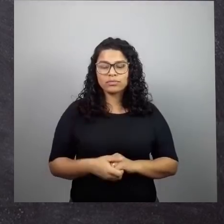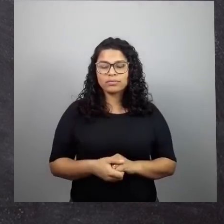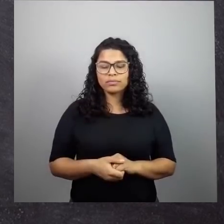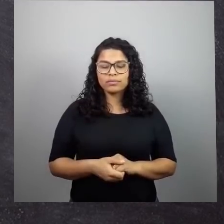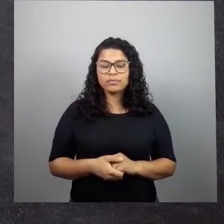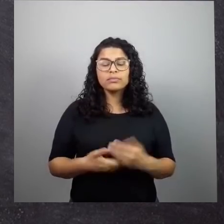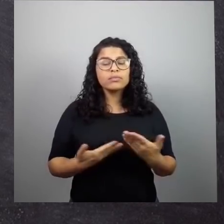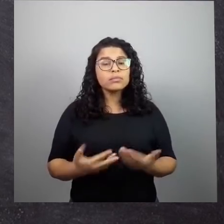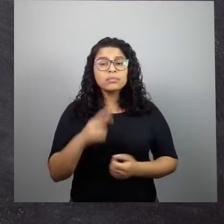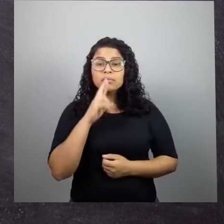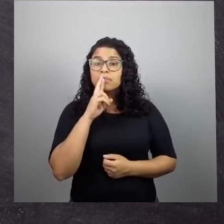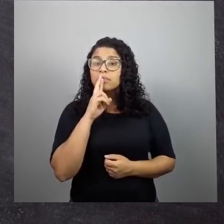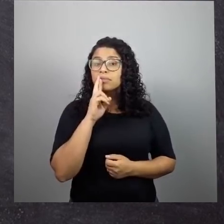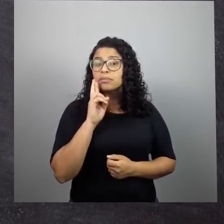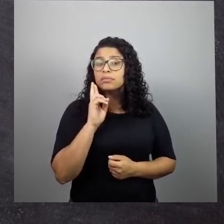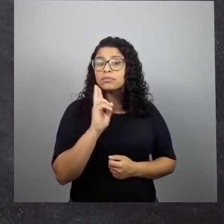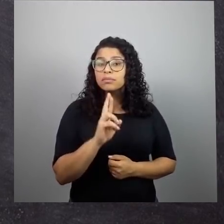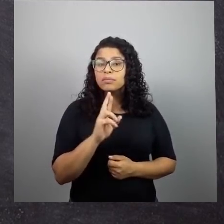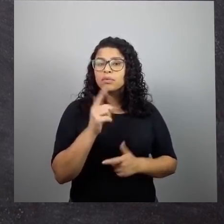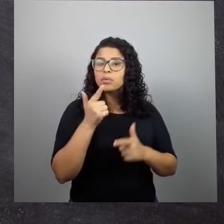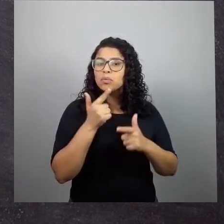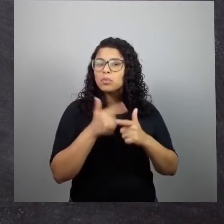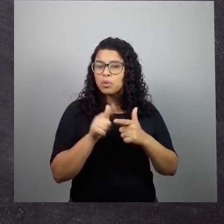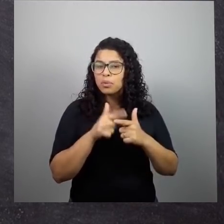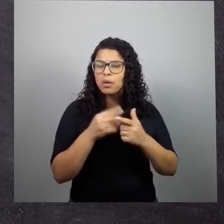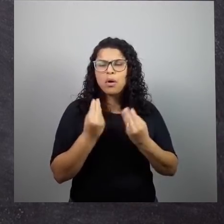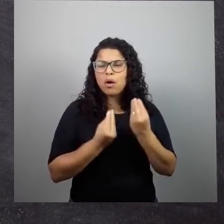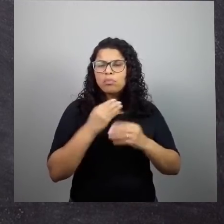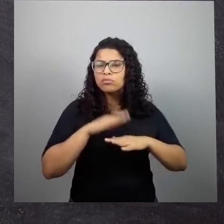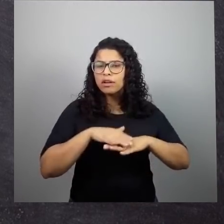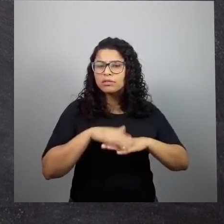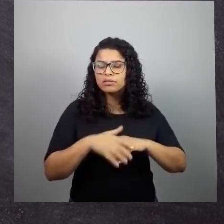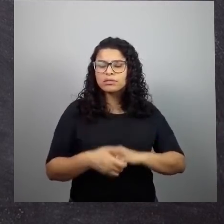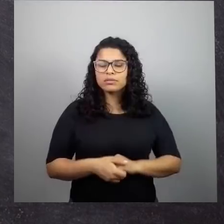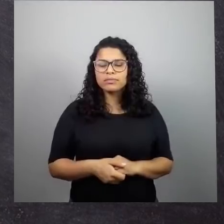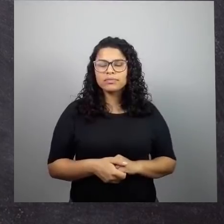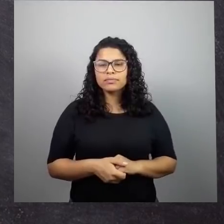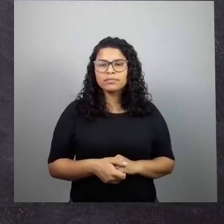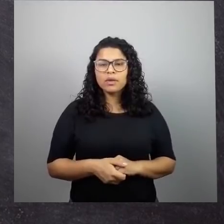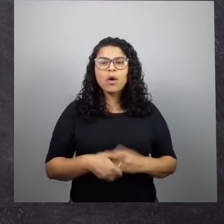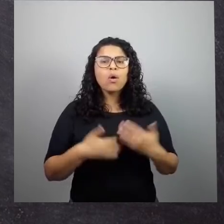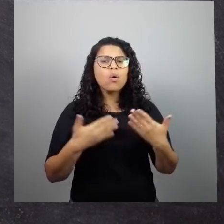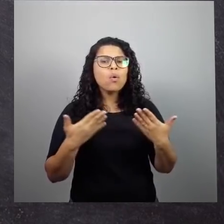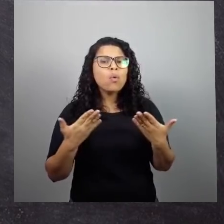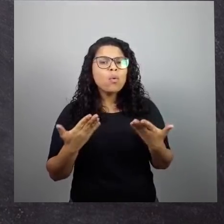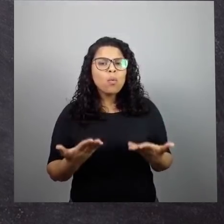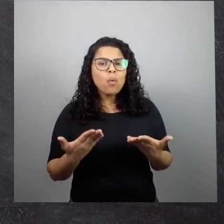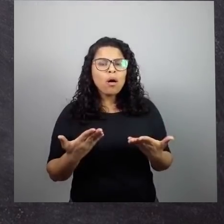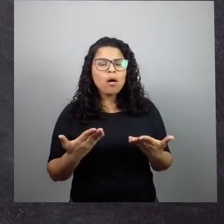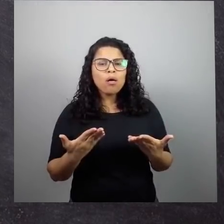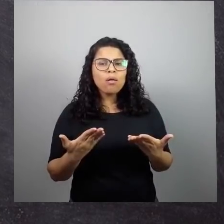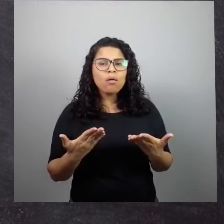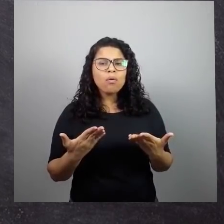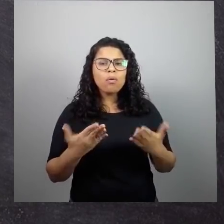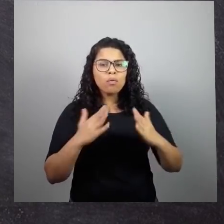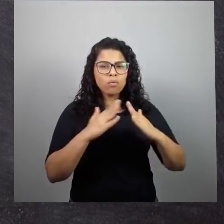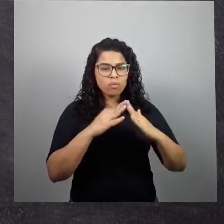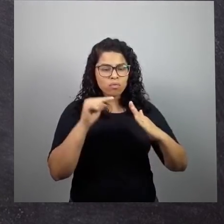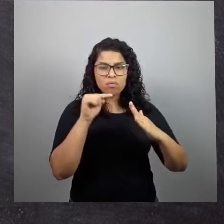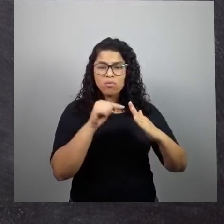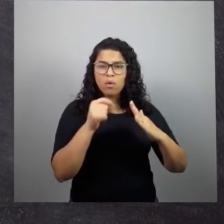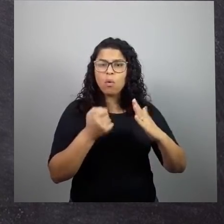24. E para responder o problema, como que nós fazemos? Qual o total de telhas que